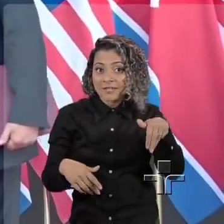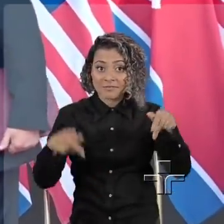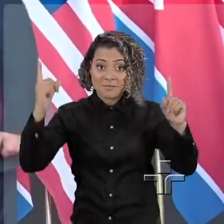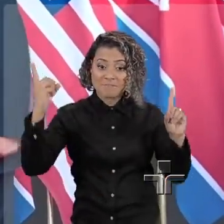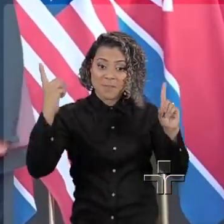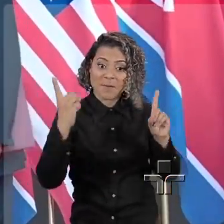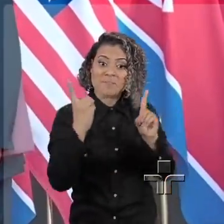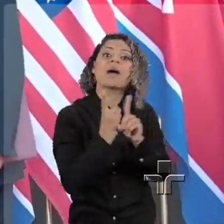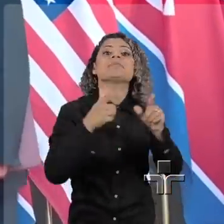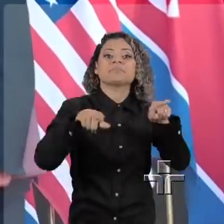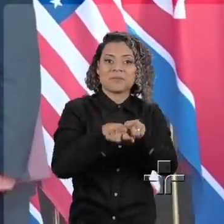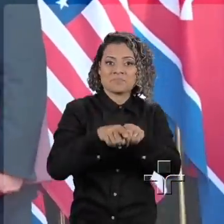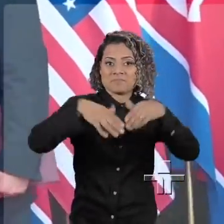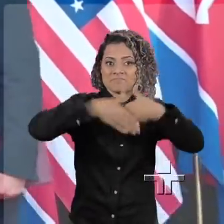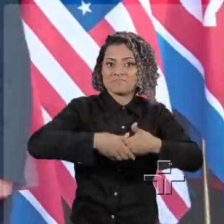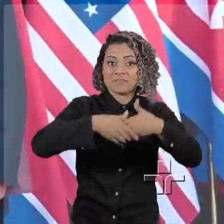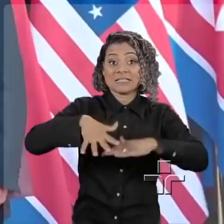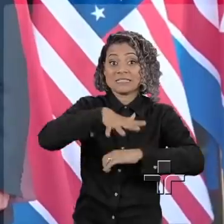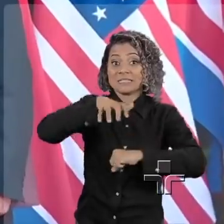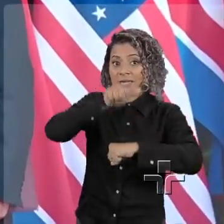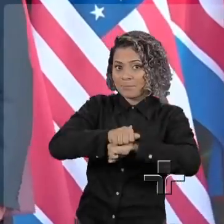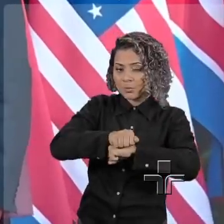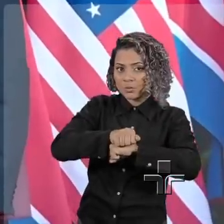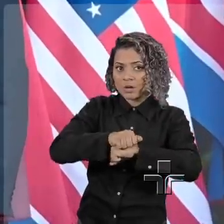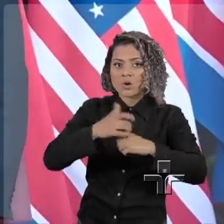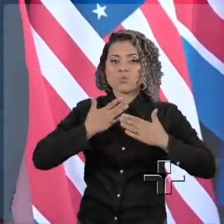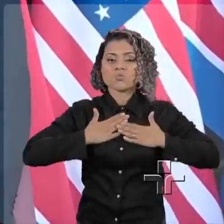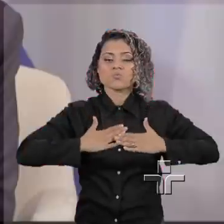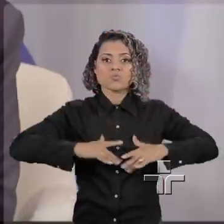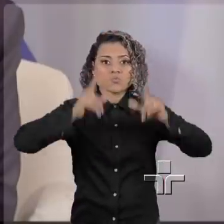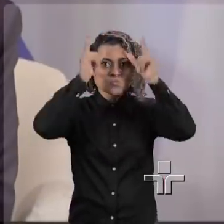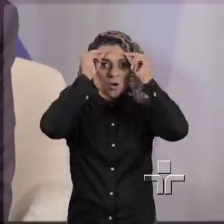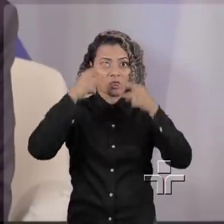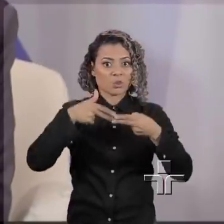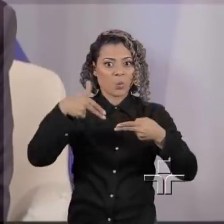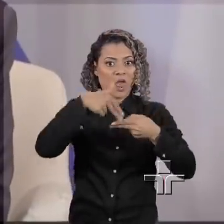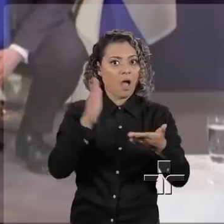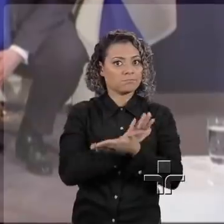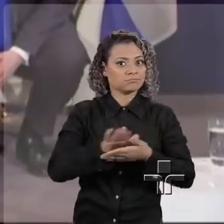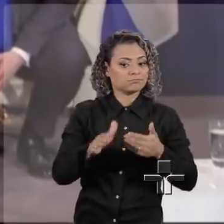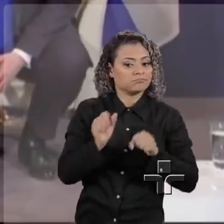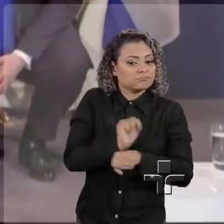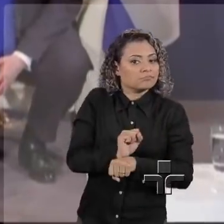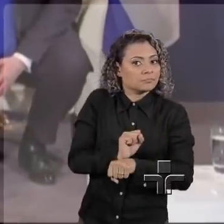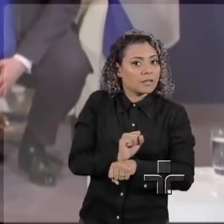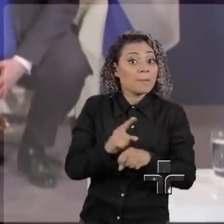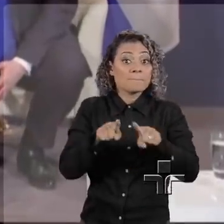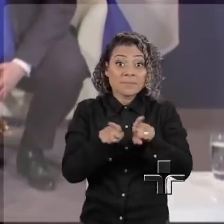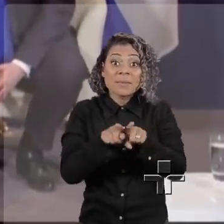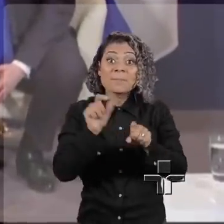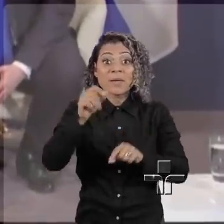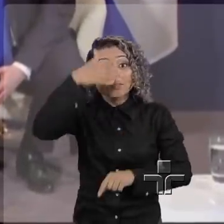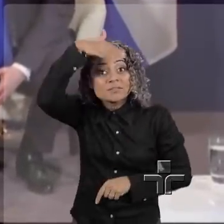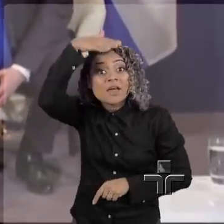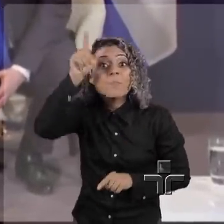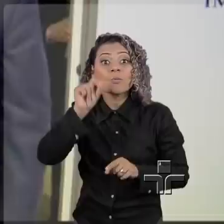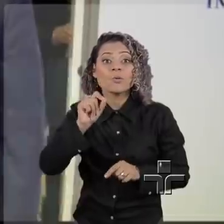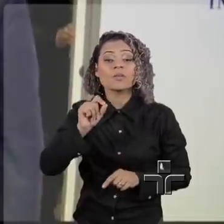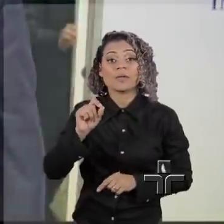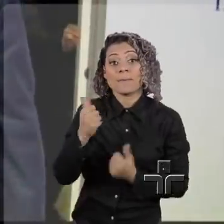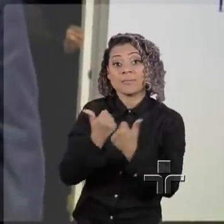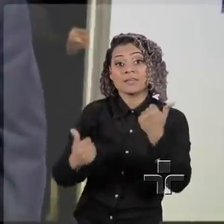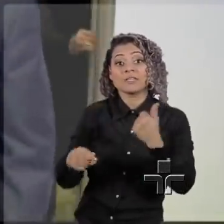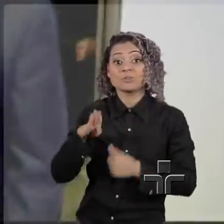Estados Unidos, Donald Trump, em Singapura. Um alívio na tensão nuclear. O líder americano ainda estendeu a mão para o primeiro-ministro